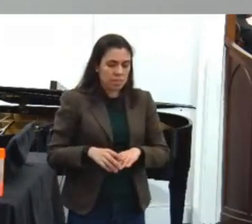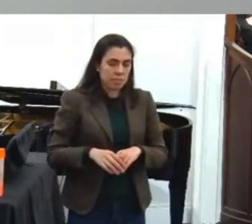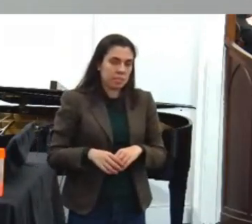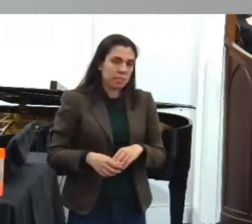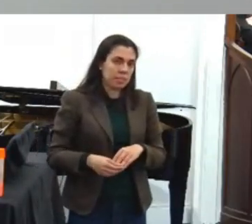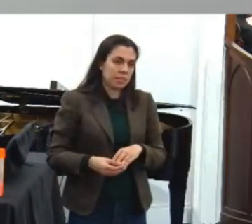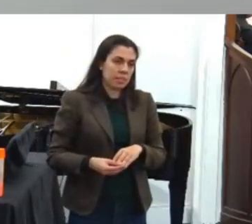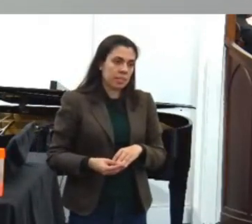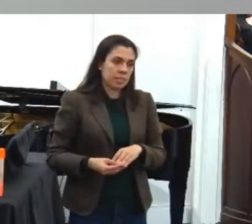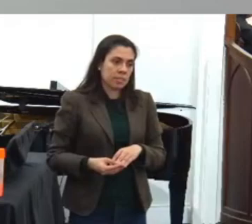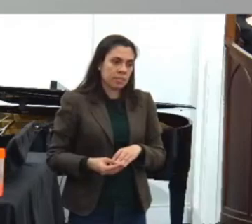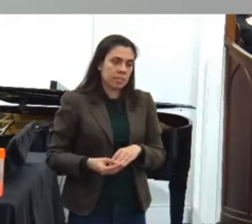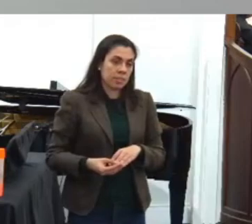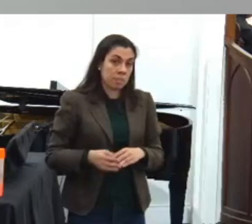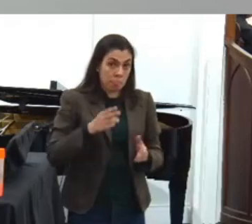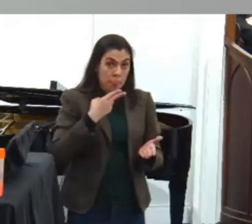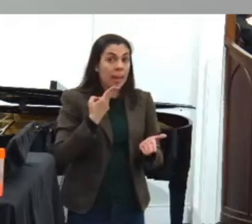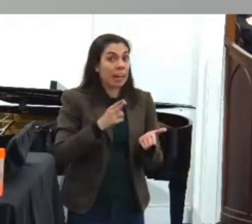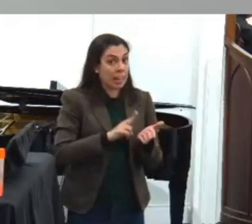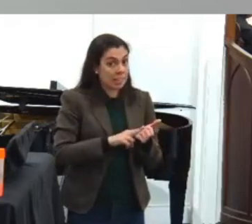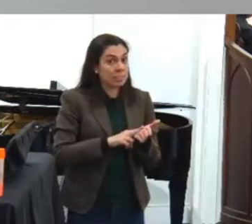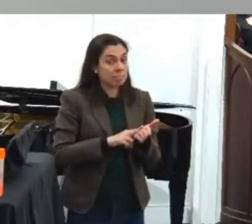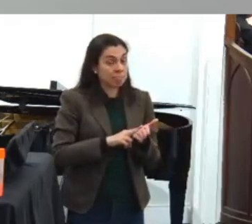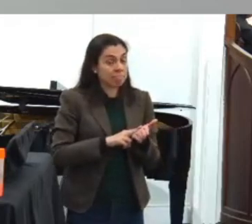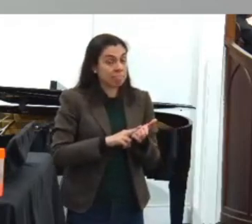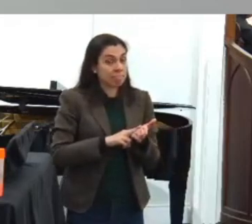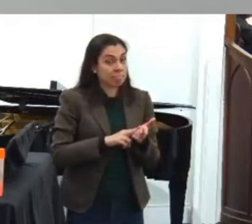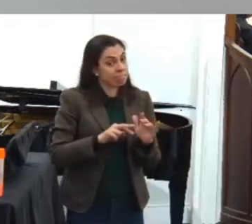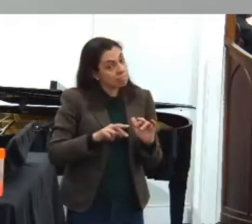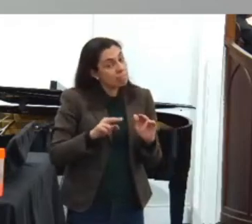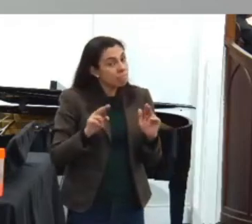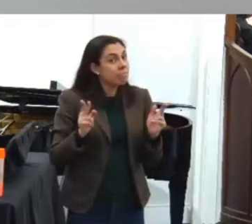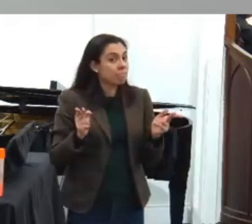uma mensagem ou uma carta